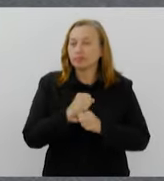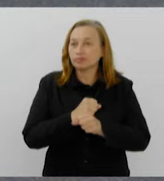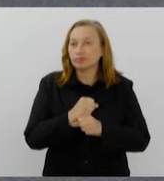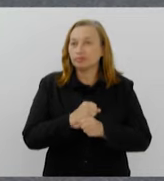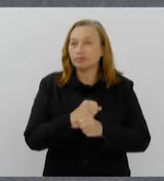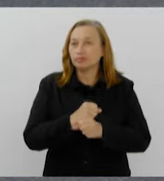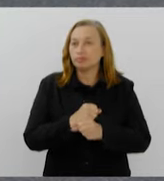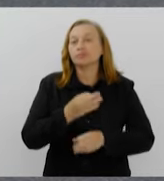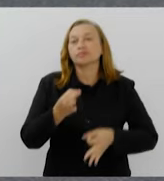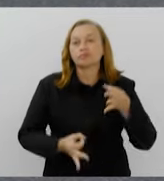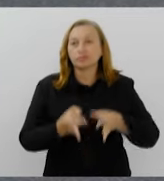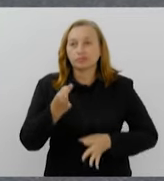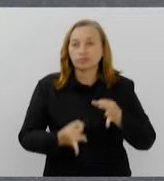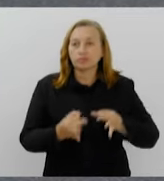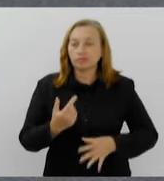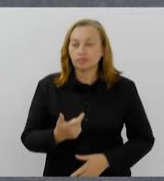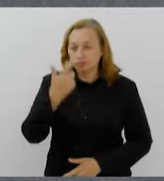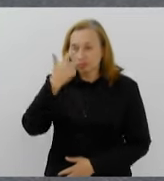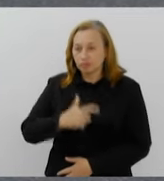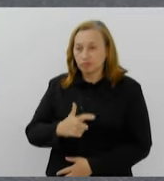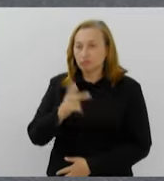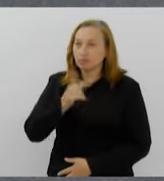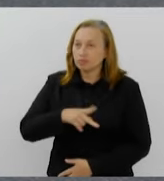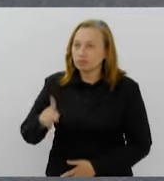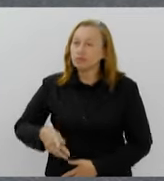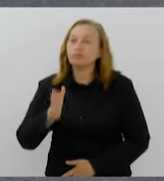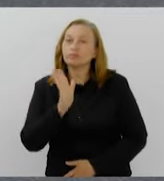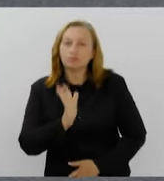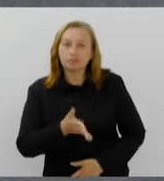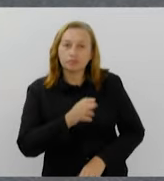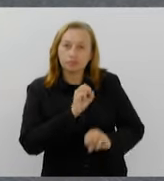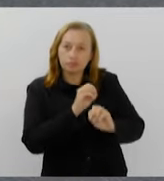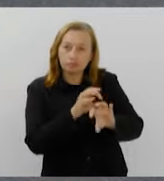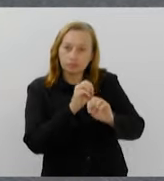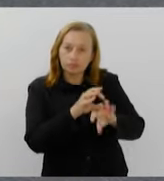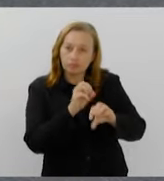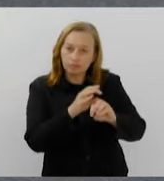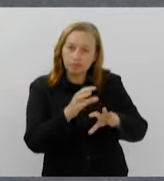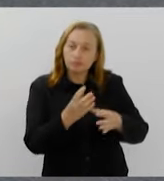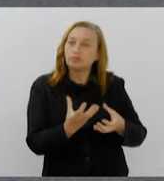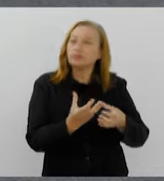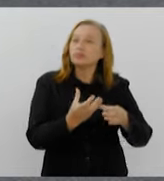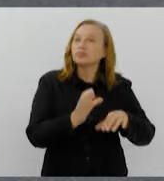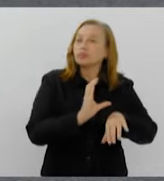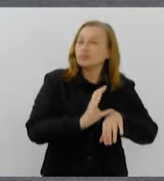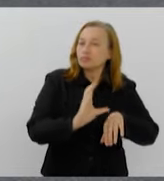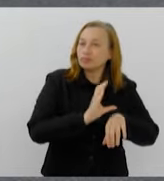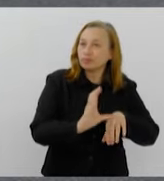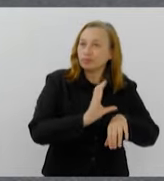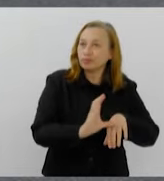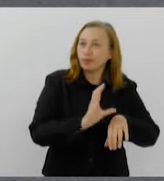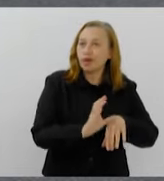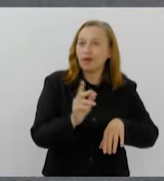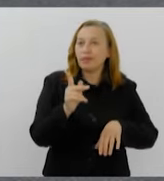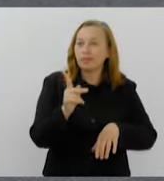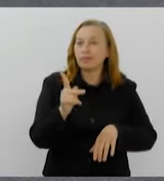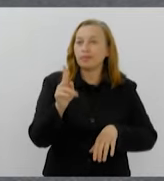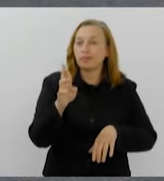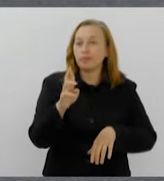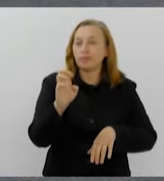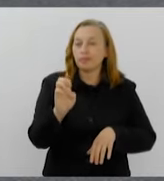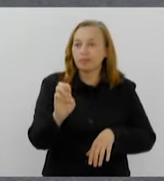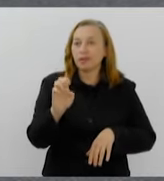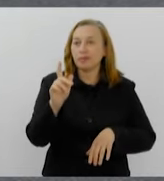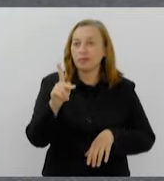feita eu sou professor já lecionei em cursinhos preparatórios para concurso e eu sei o quanto que vocês